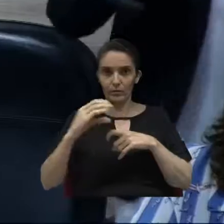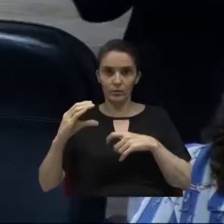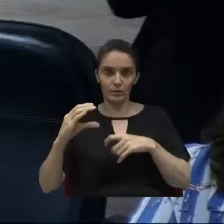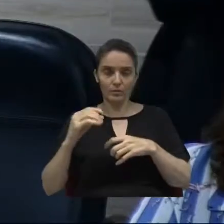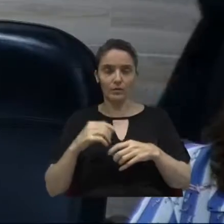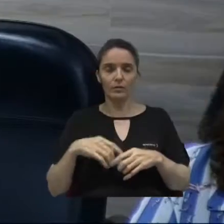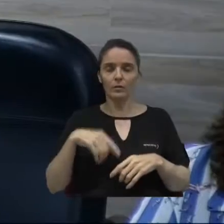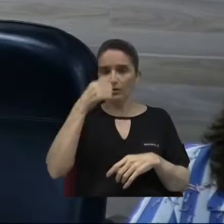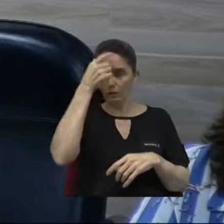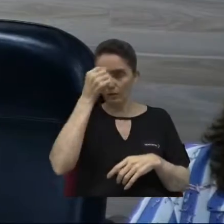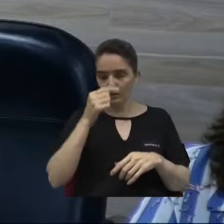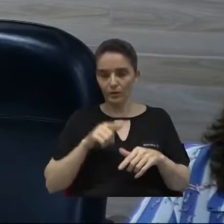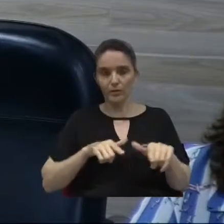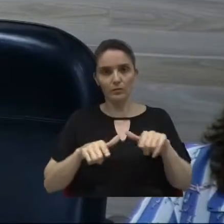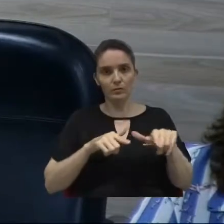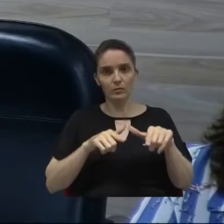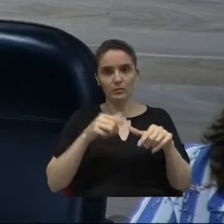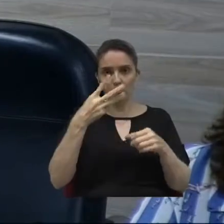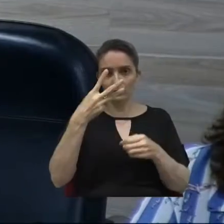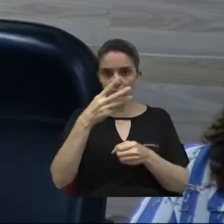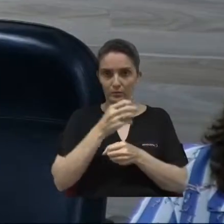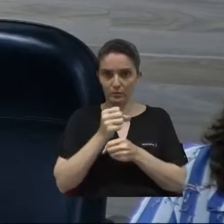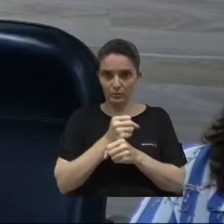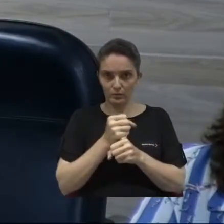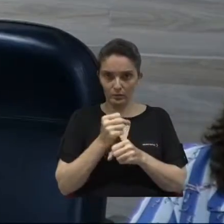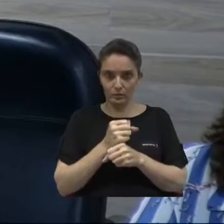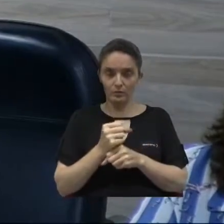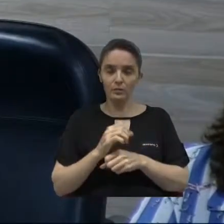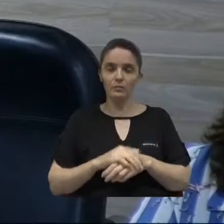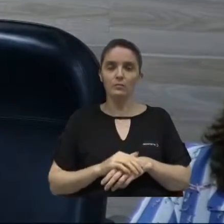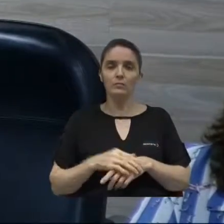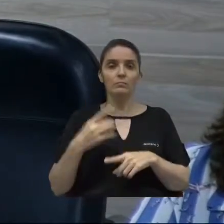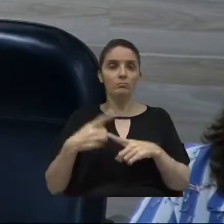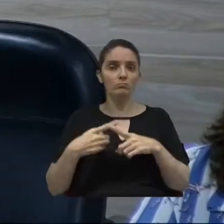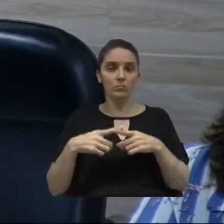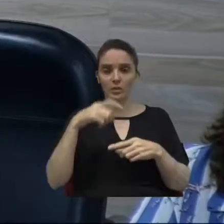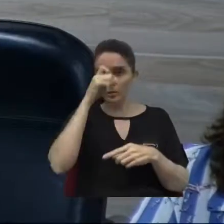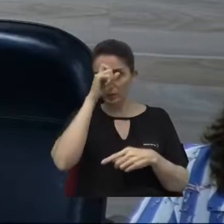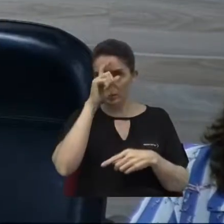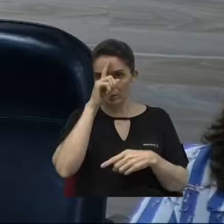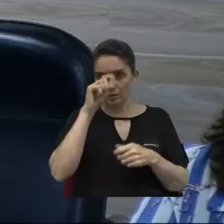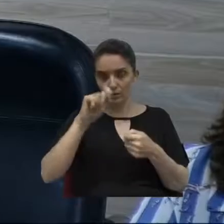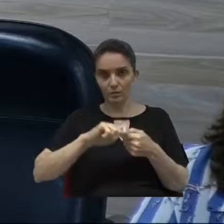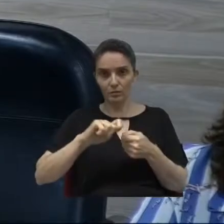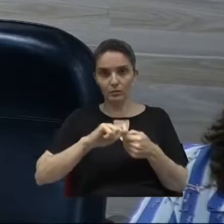trabalhei por 3 anos, que a Santa Casa faz exame